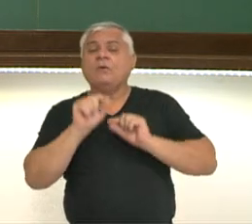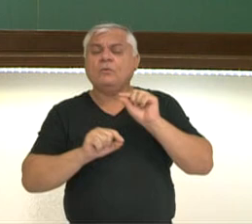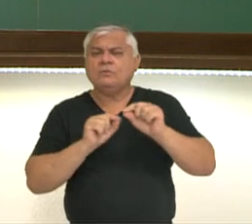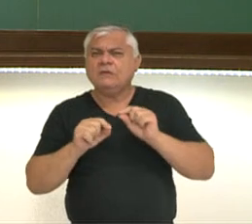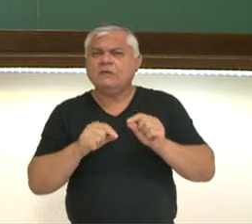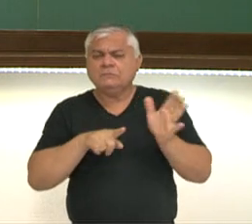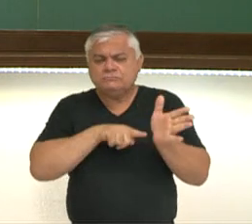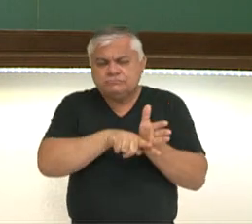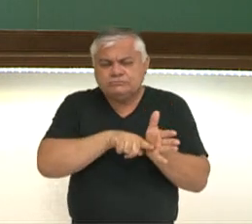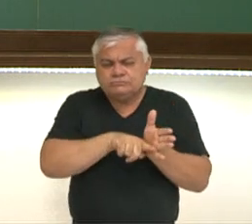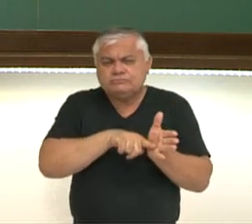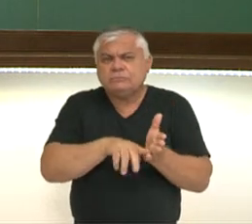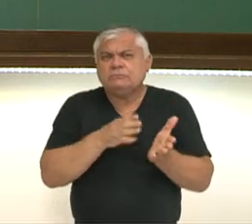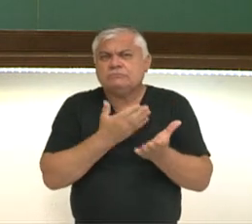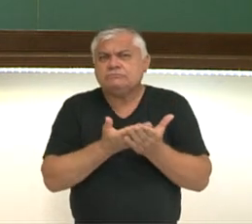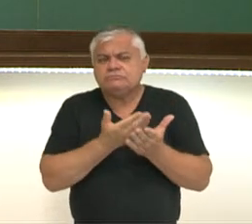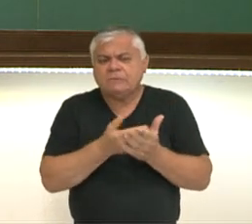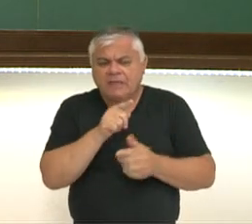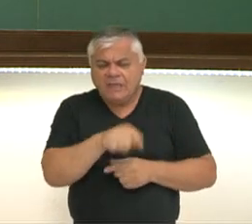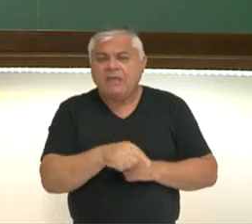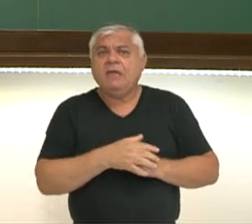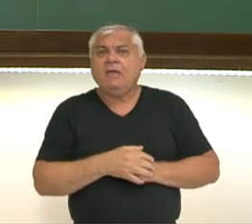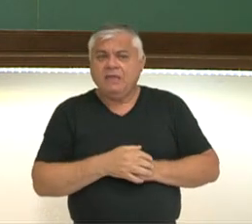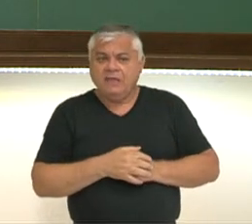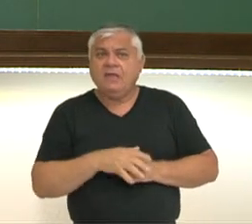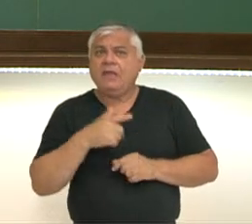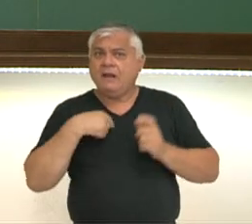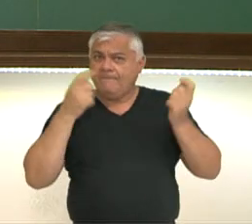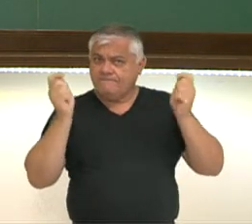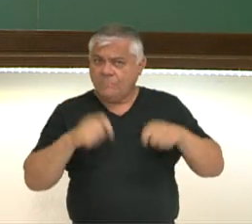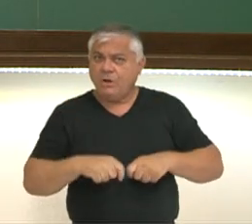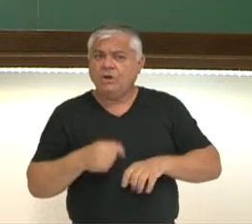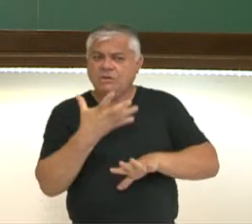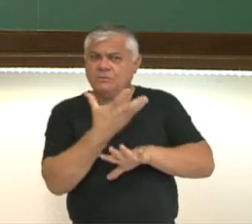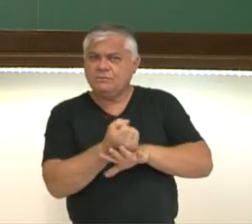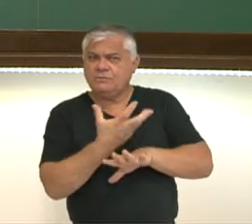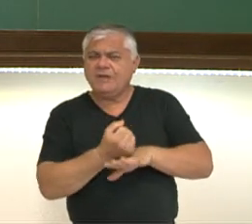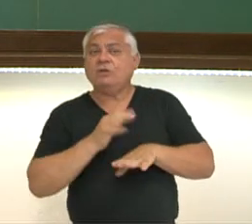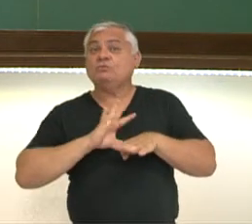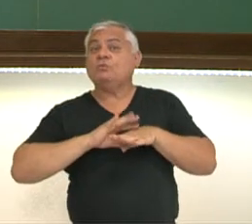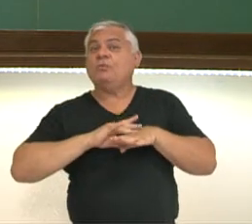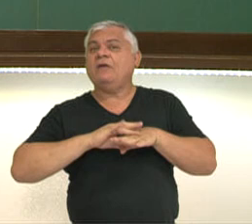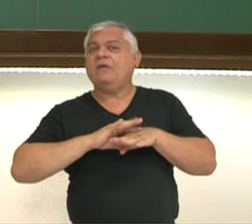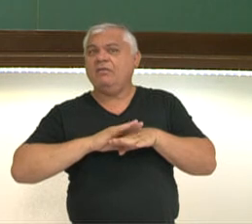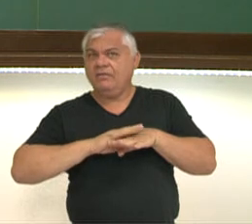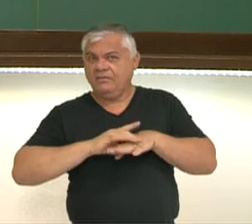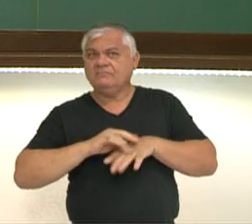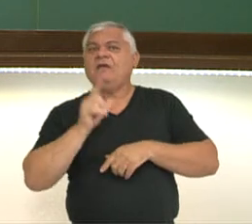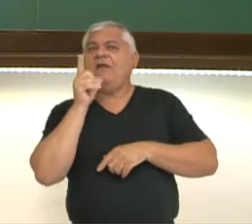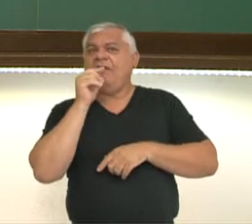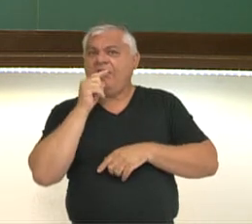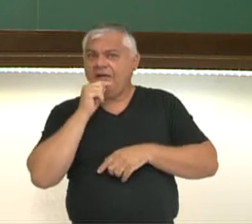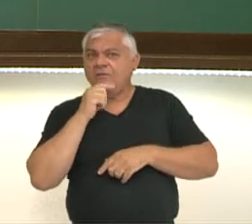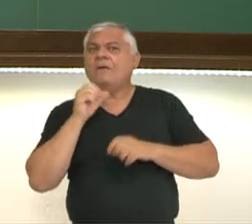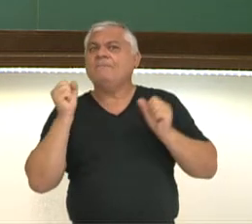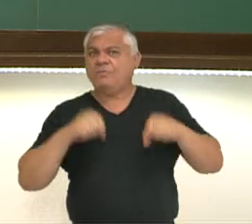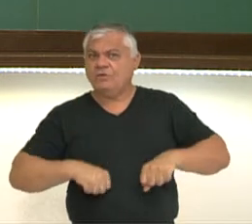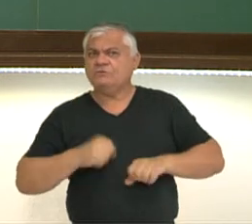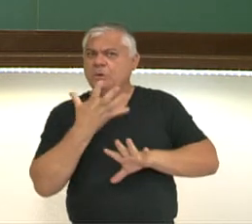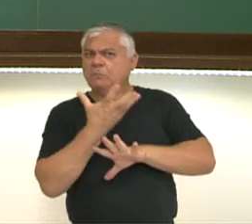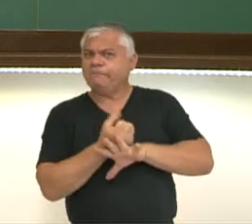a muito tempo atrás que ela é uma excelente vetor de doenças essa junto excelente transmissor de doenças